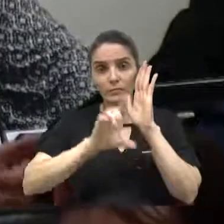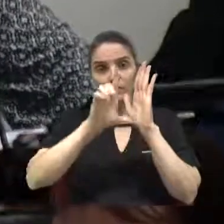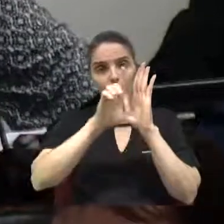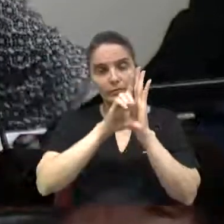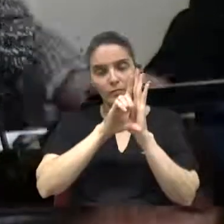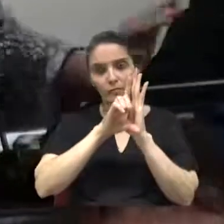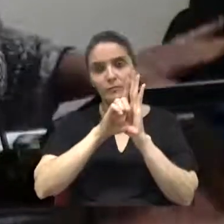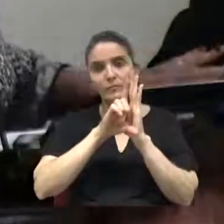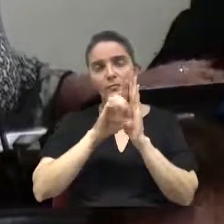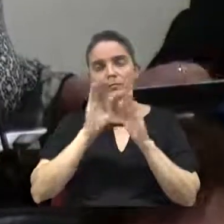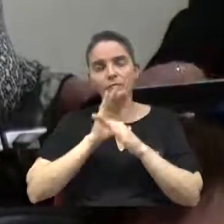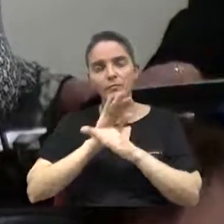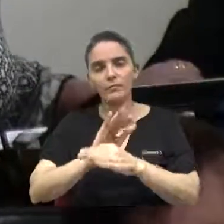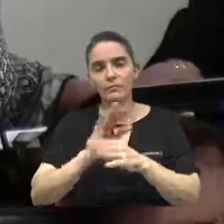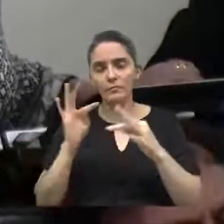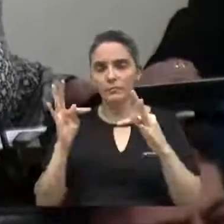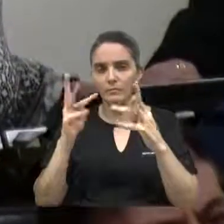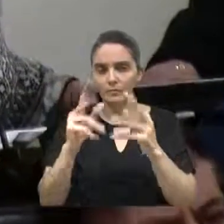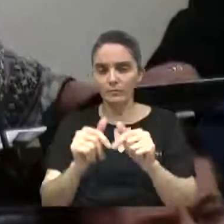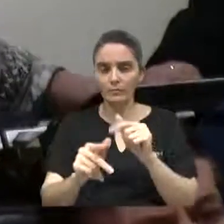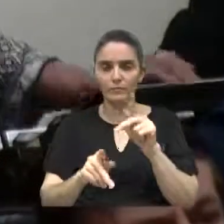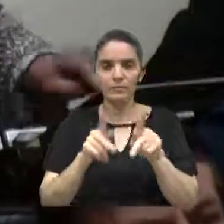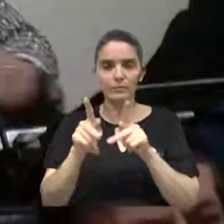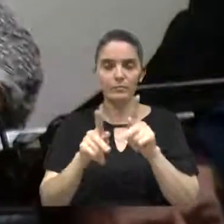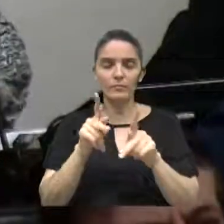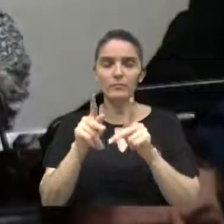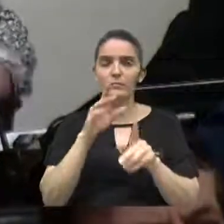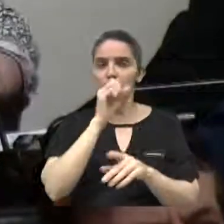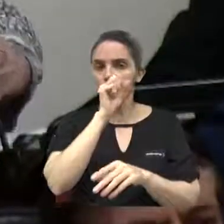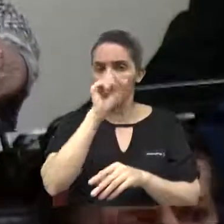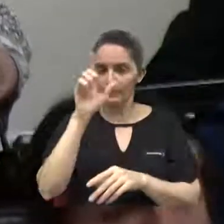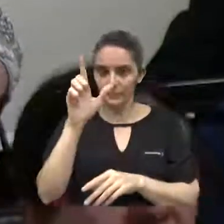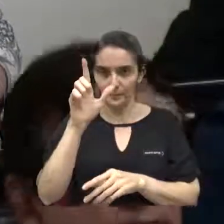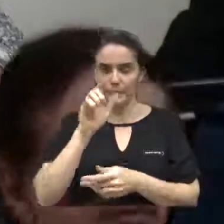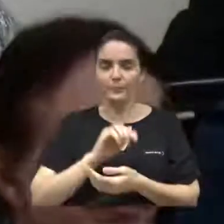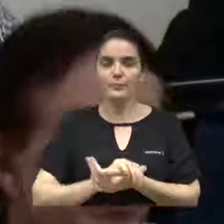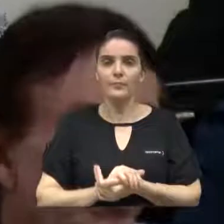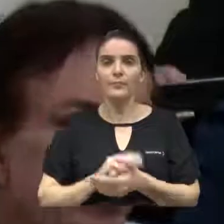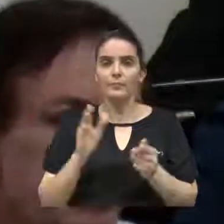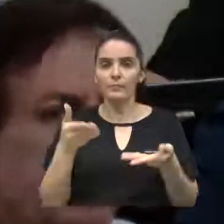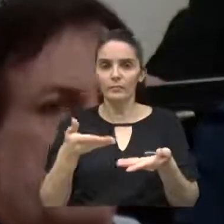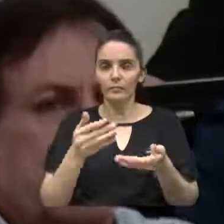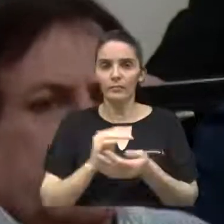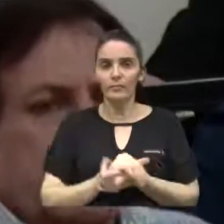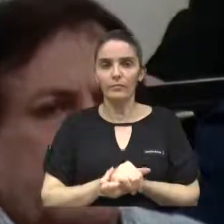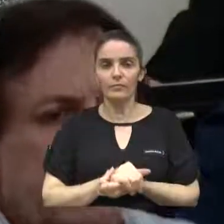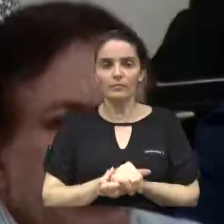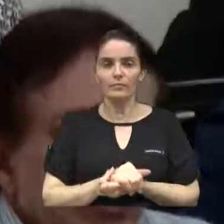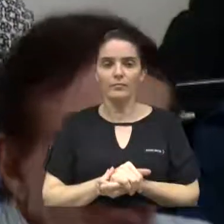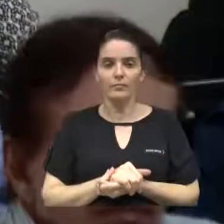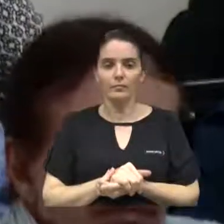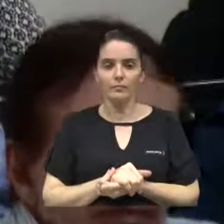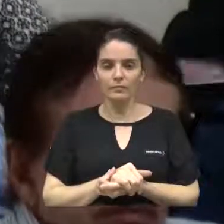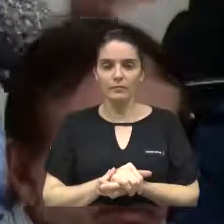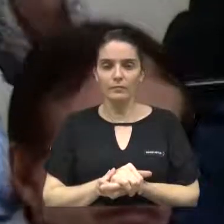que beneficiam toda a população da cidade de Limeira. Agora, a venda casada, que já é